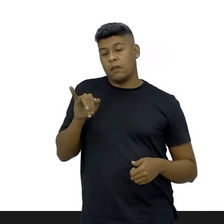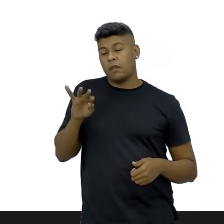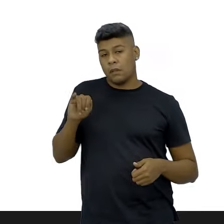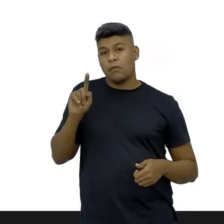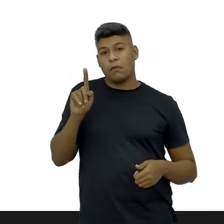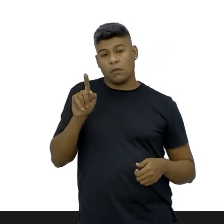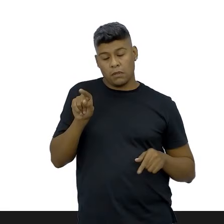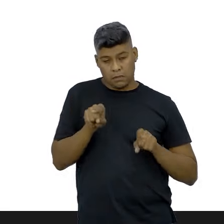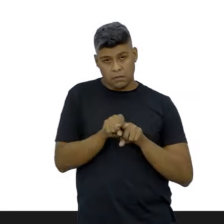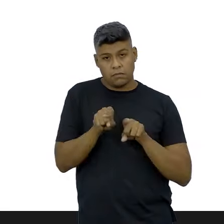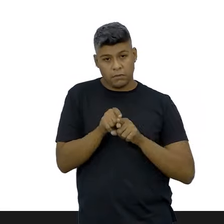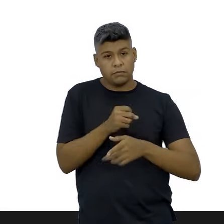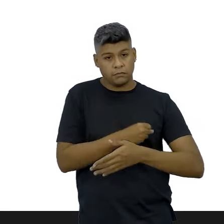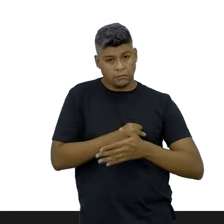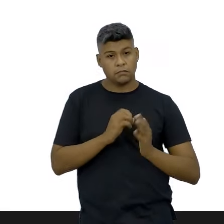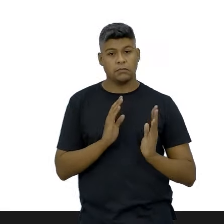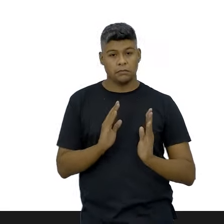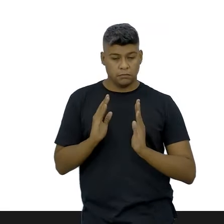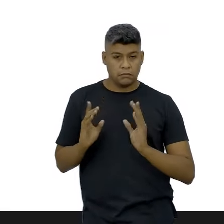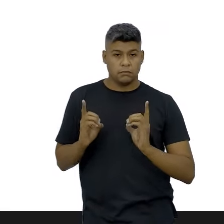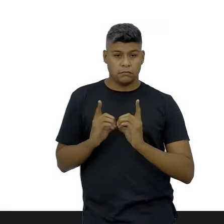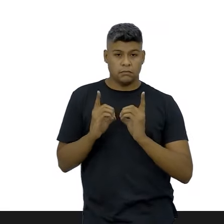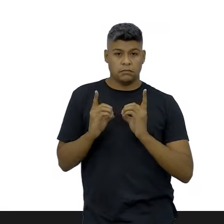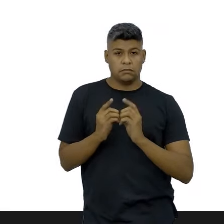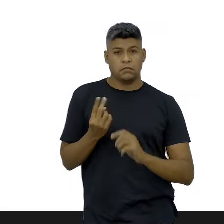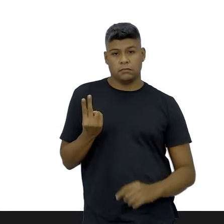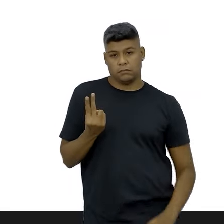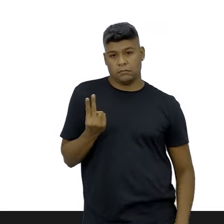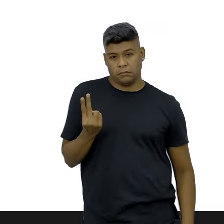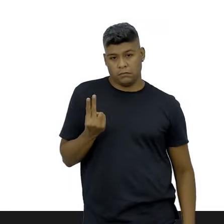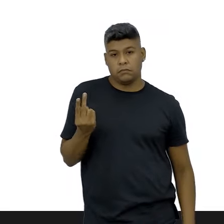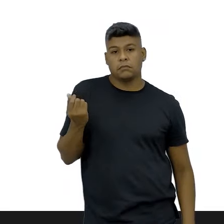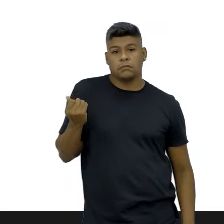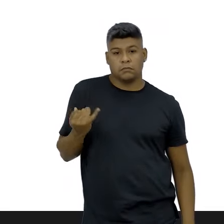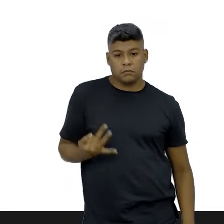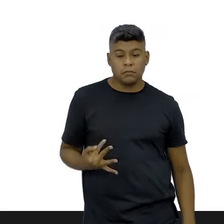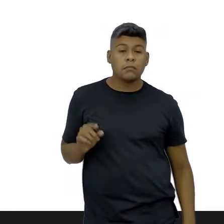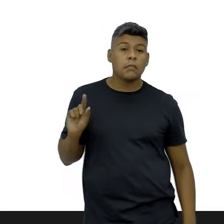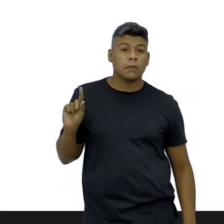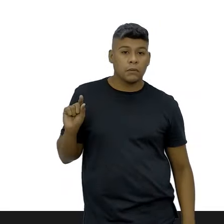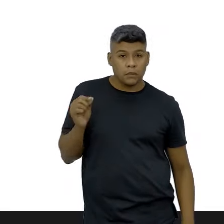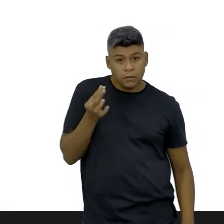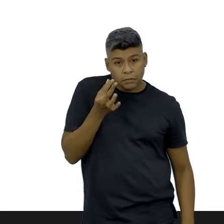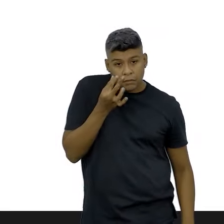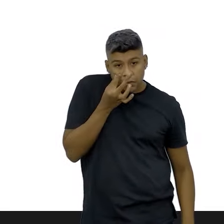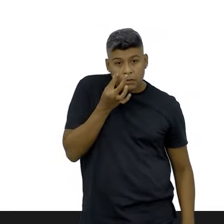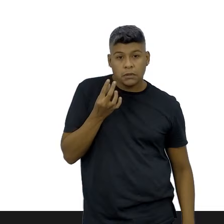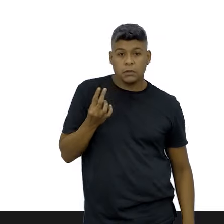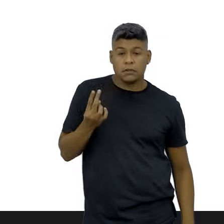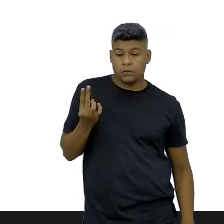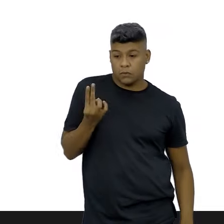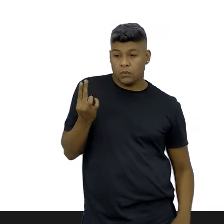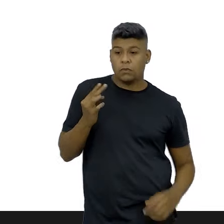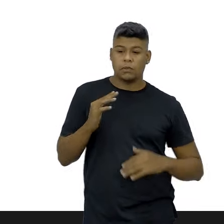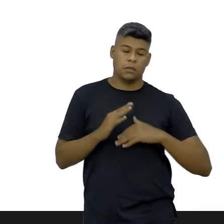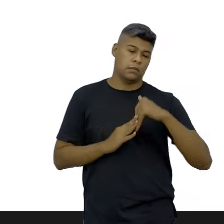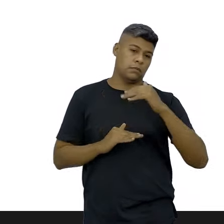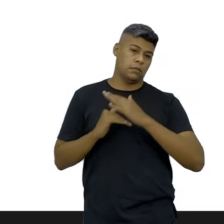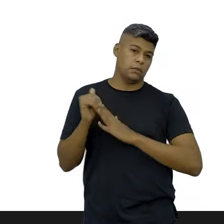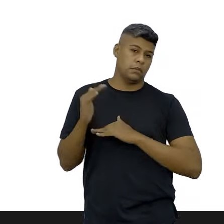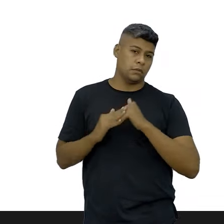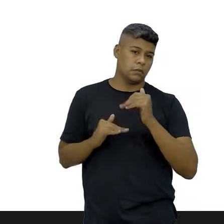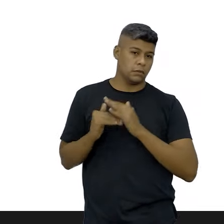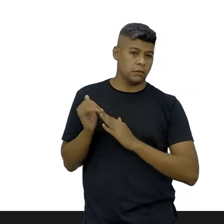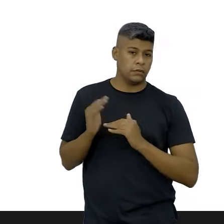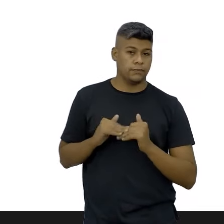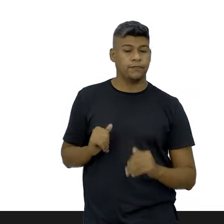gênero explorado na sequência didática 2. Isso justifica, então, a presença de ambas habilidades, tá? E ao